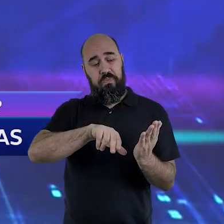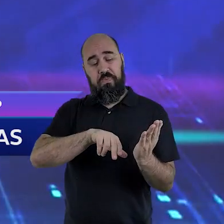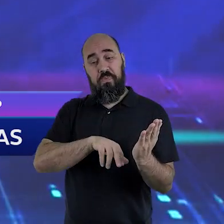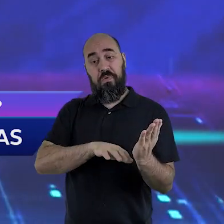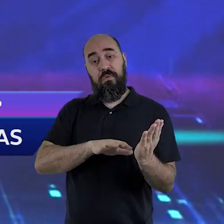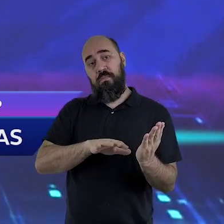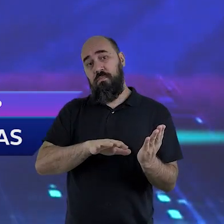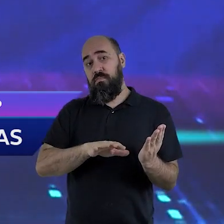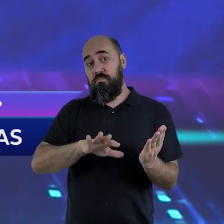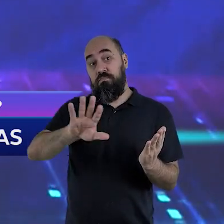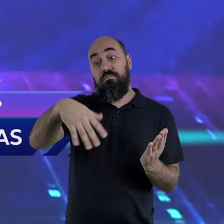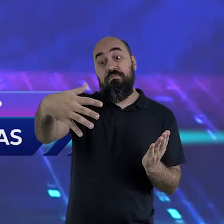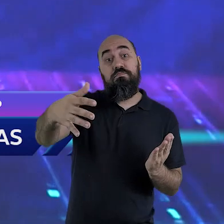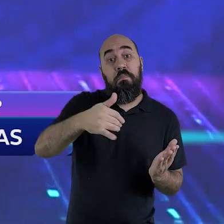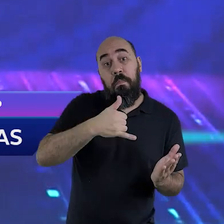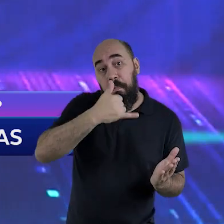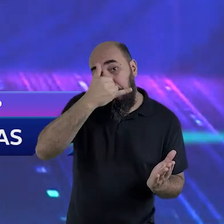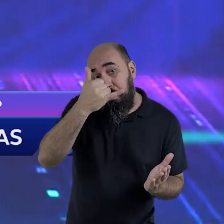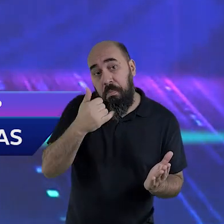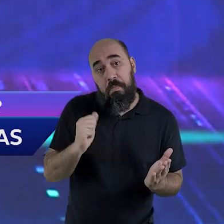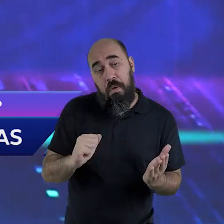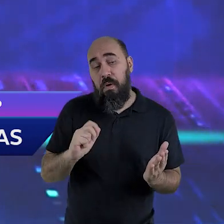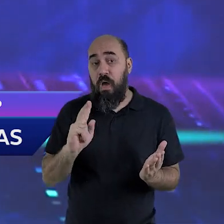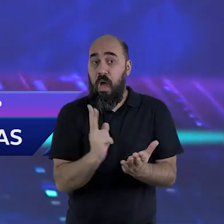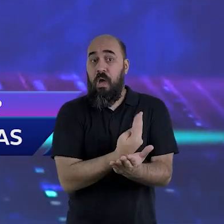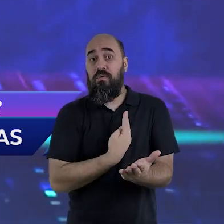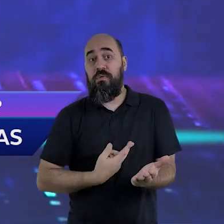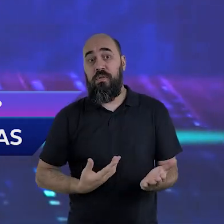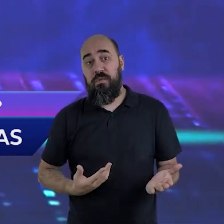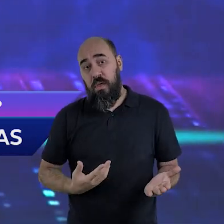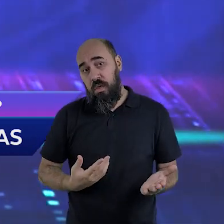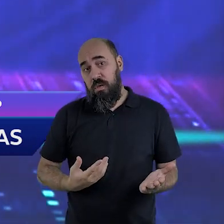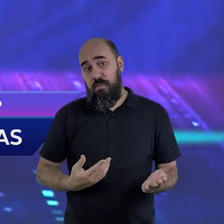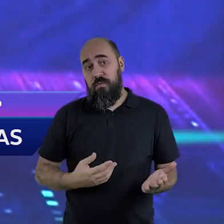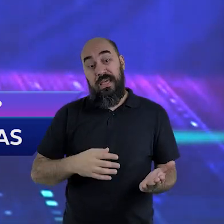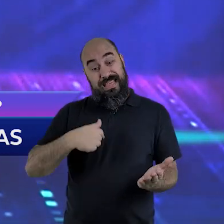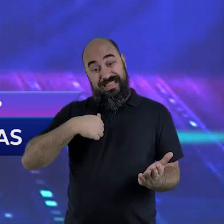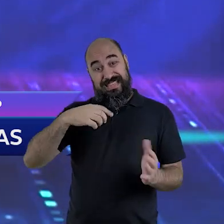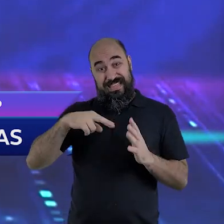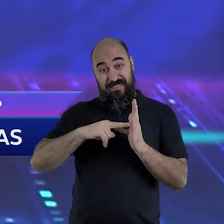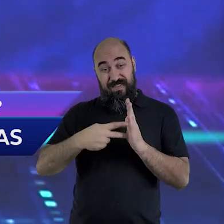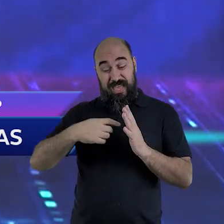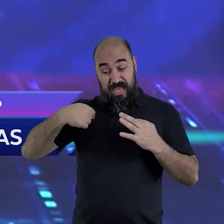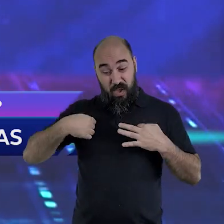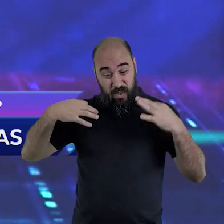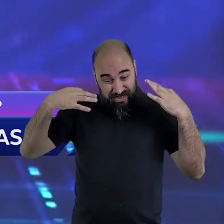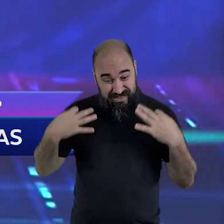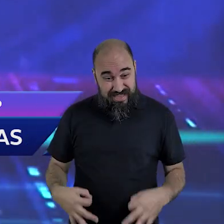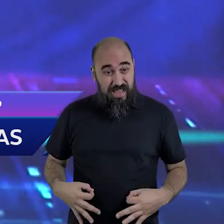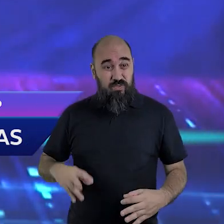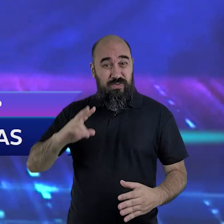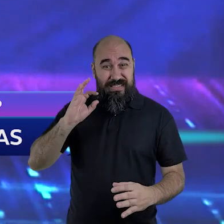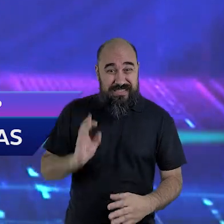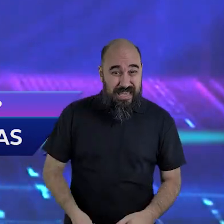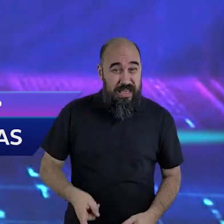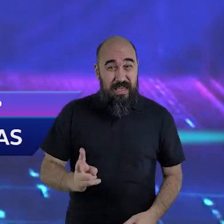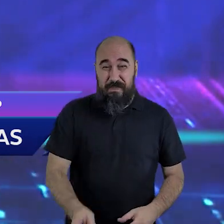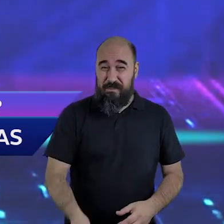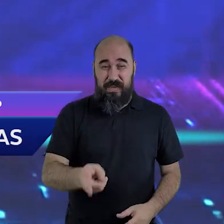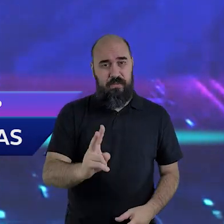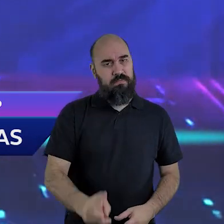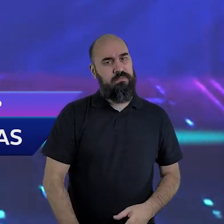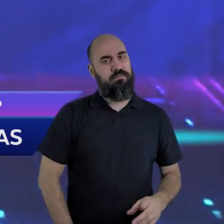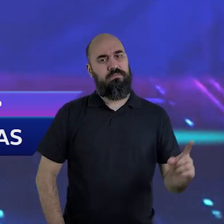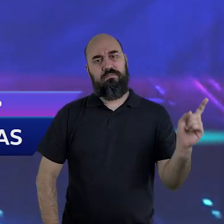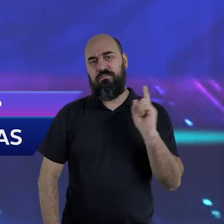dizer que você tem dom de prever o que vai acontecer ou que você sempre acertará o que vai acontecer.